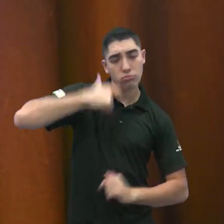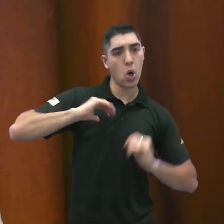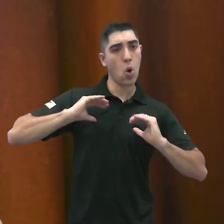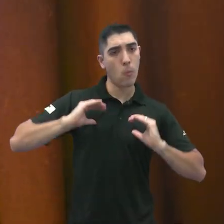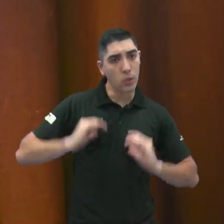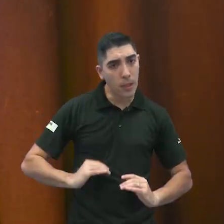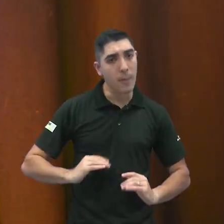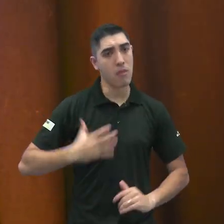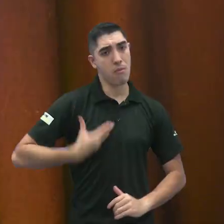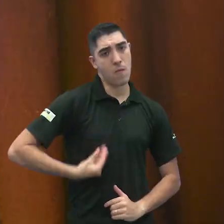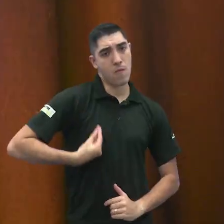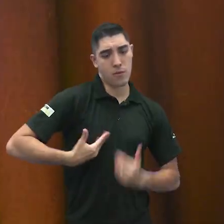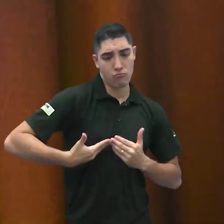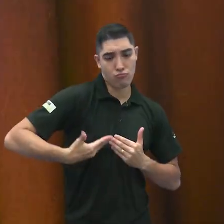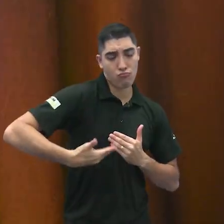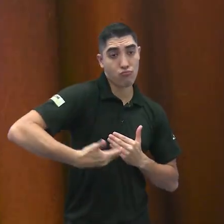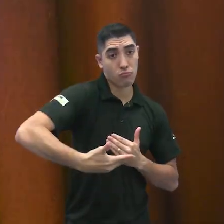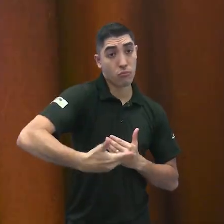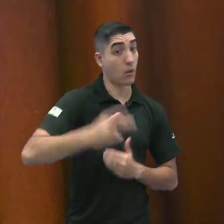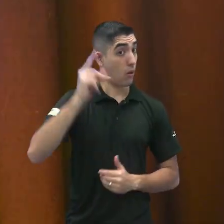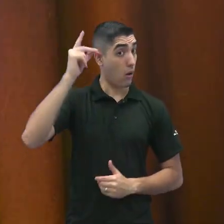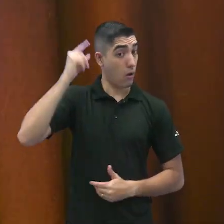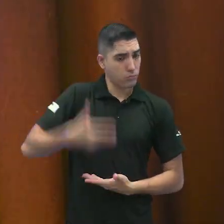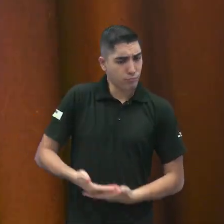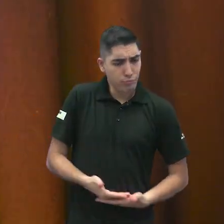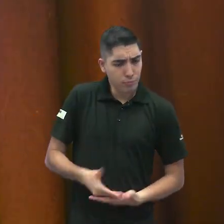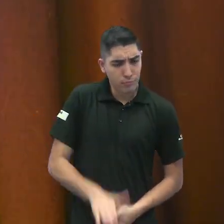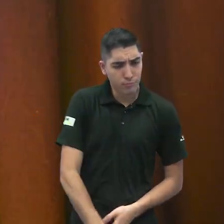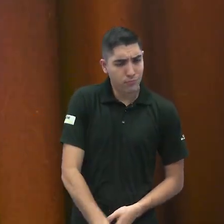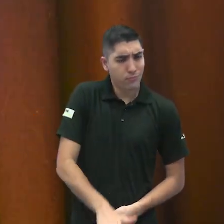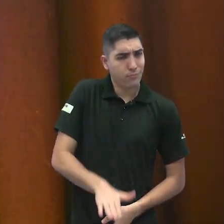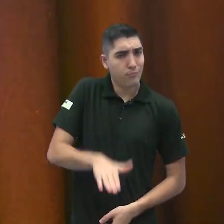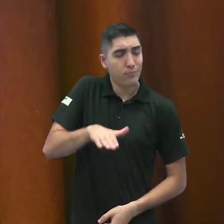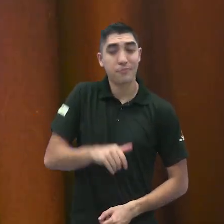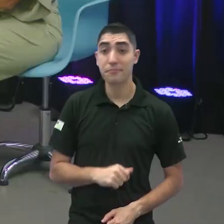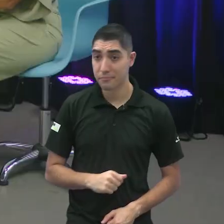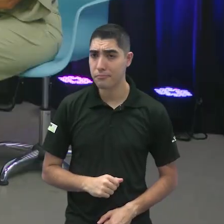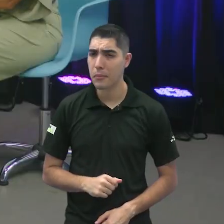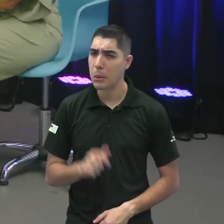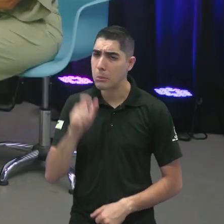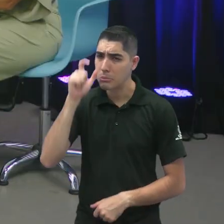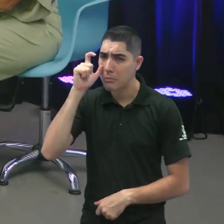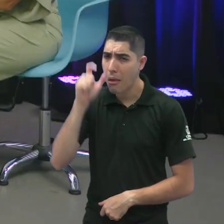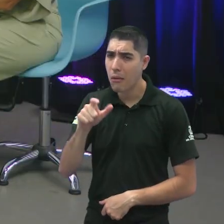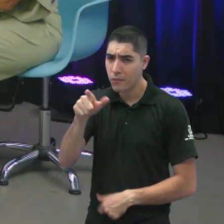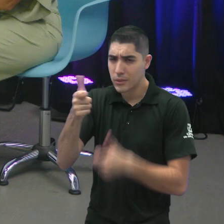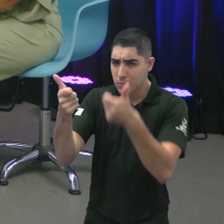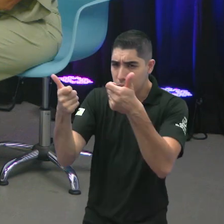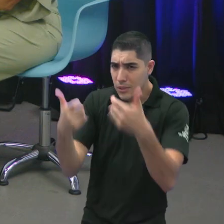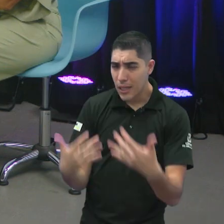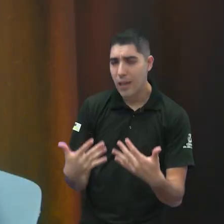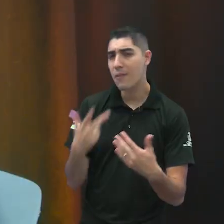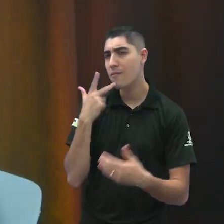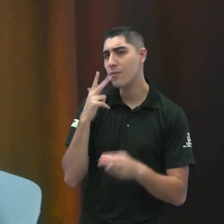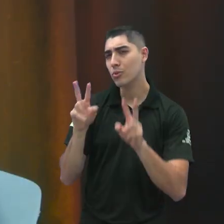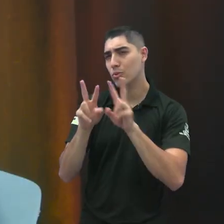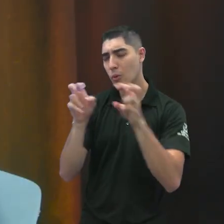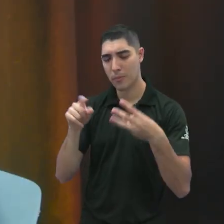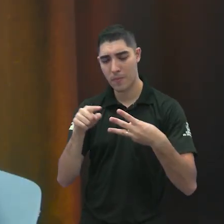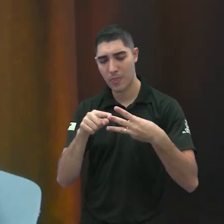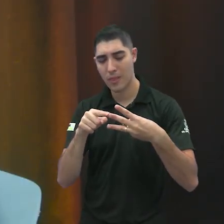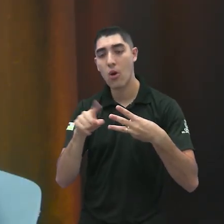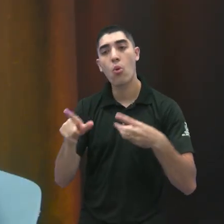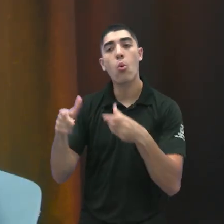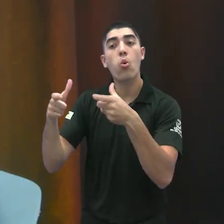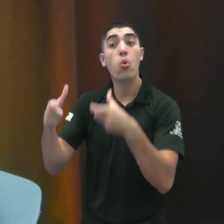aquilo que a gente vai vivendo no nosso dia a dia, desde bebê, desde criança. Achei muito interessante você pontuar essa coisa sobre a interferência do